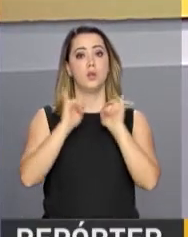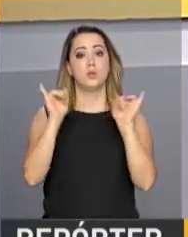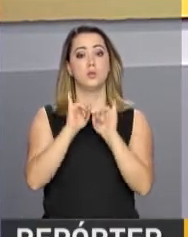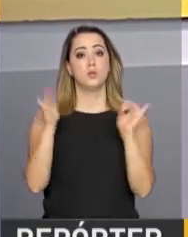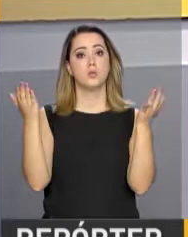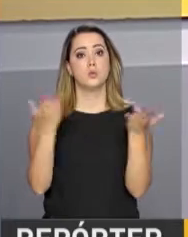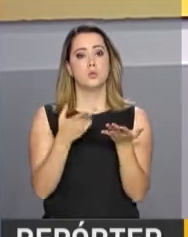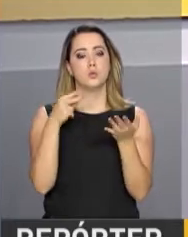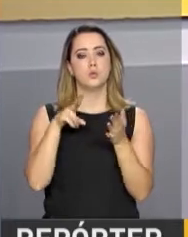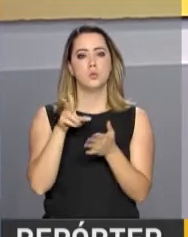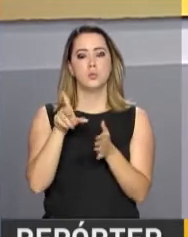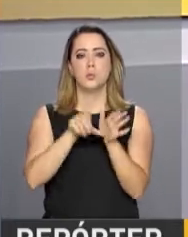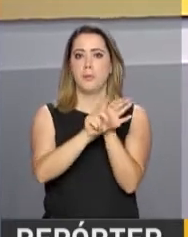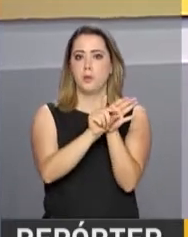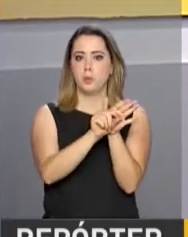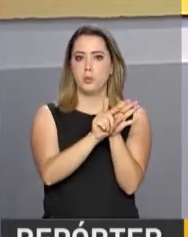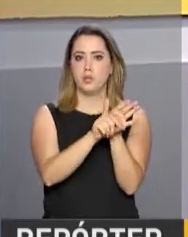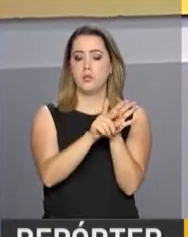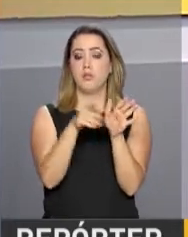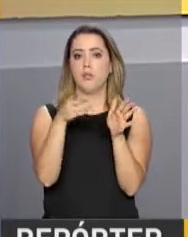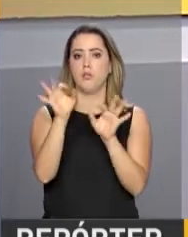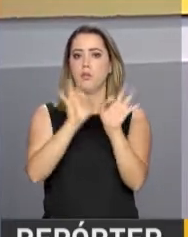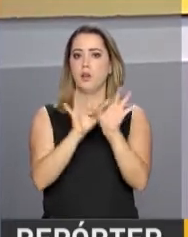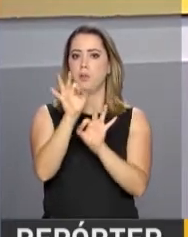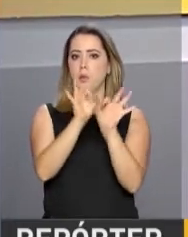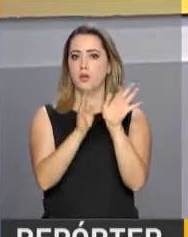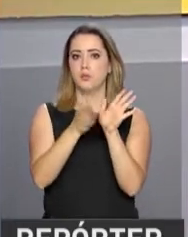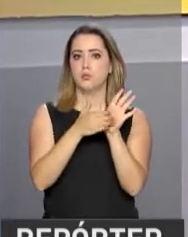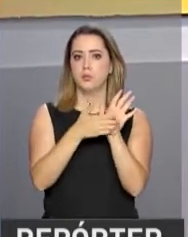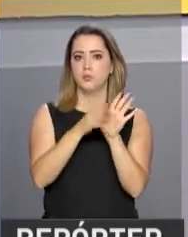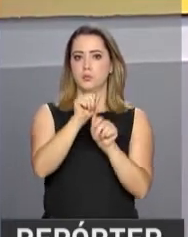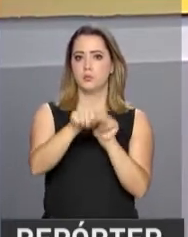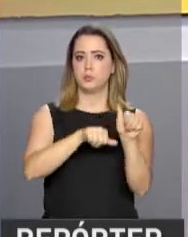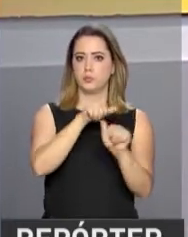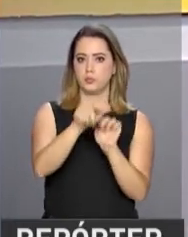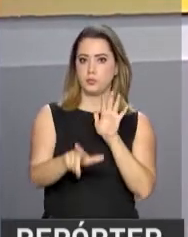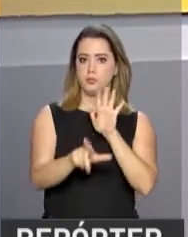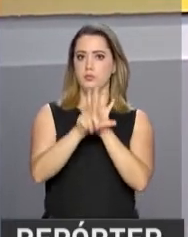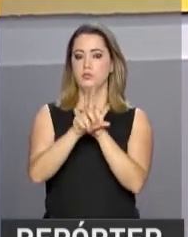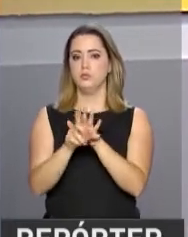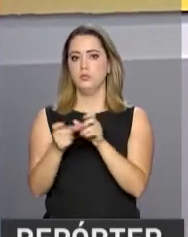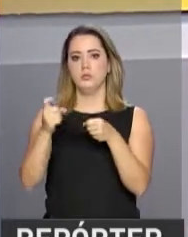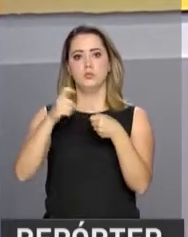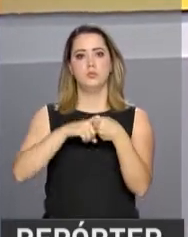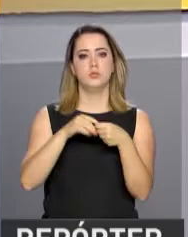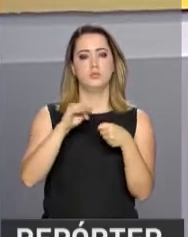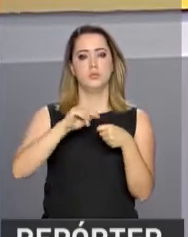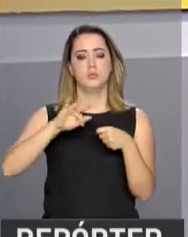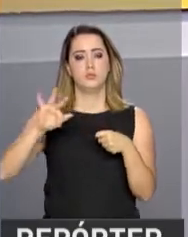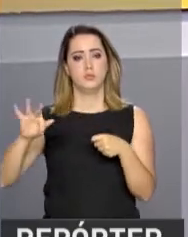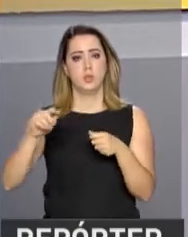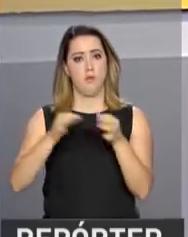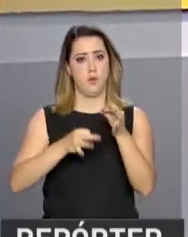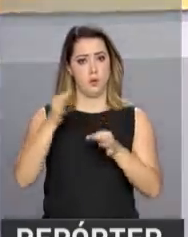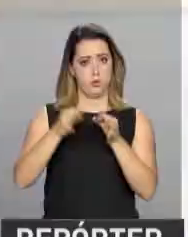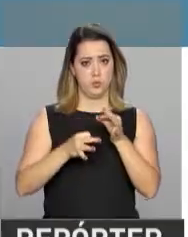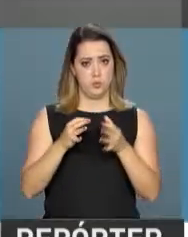meirelles anunciou hoje pelo twitter que foi elaborada uma proposta de mudança na lei de recuperação judicial